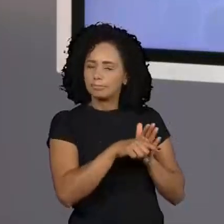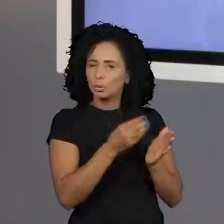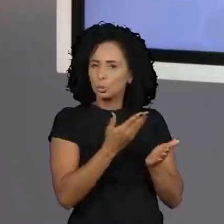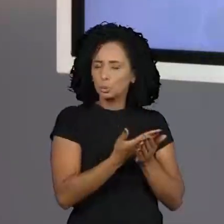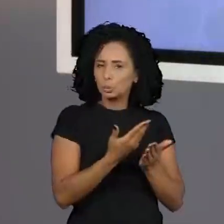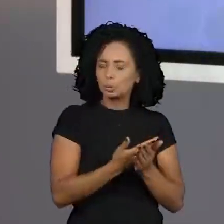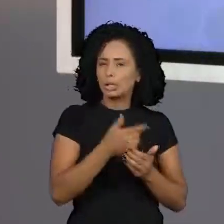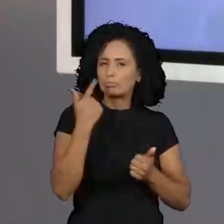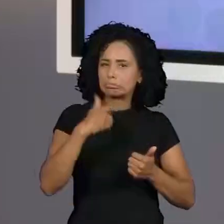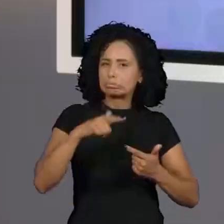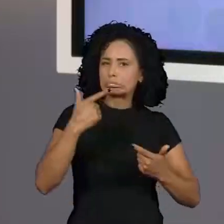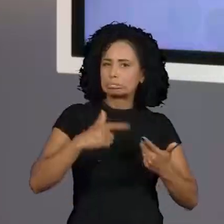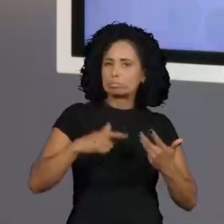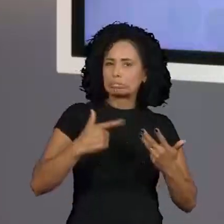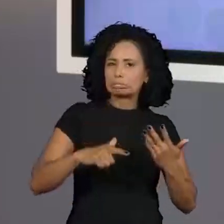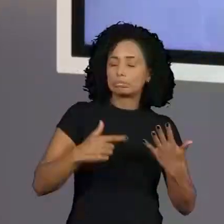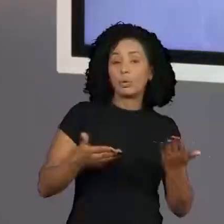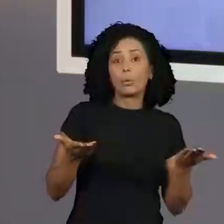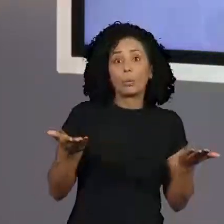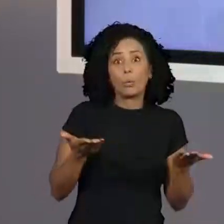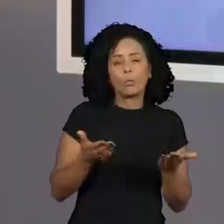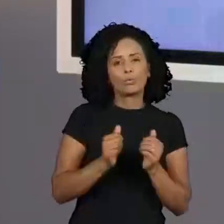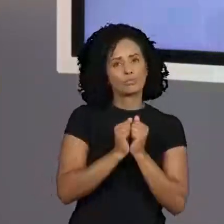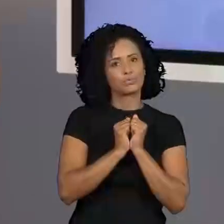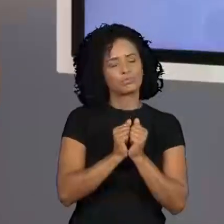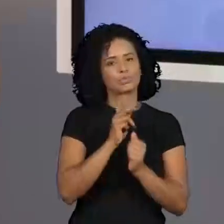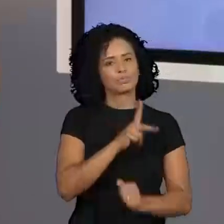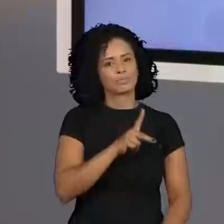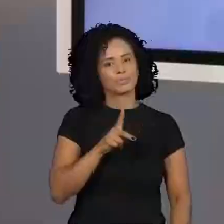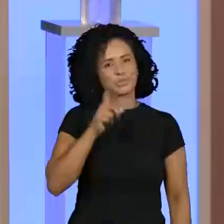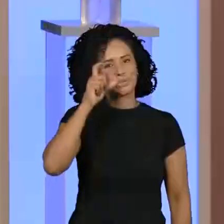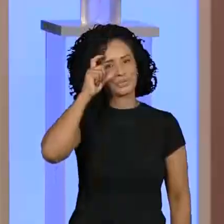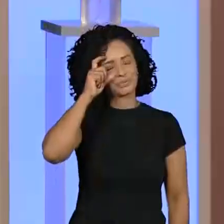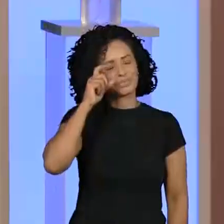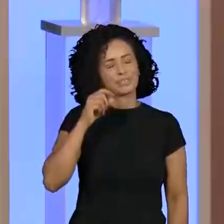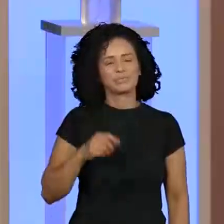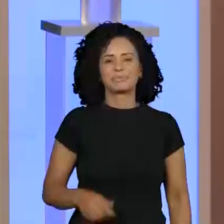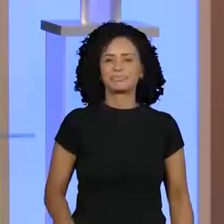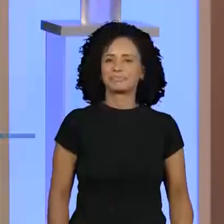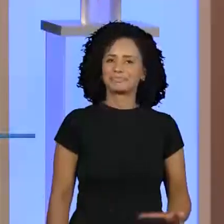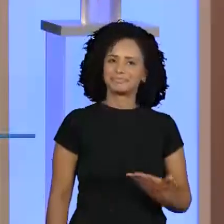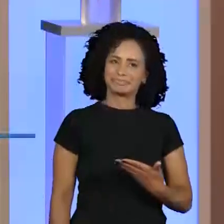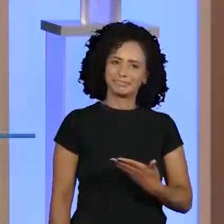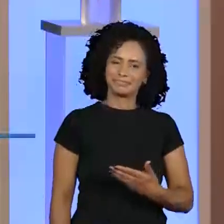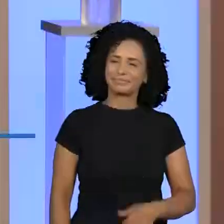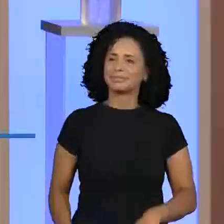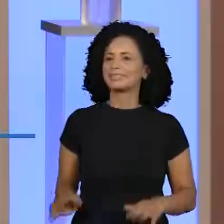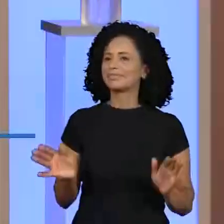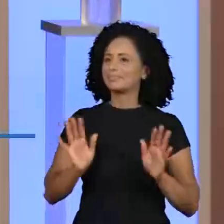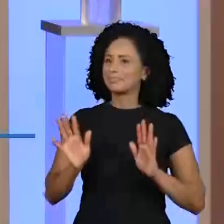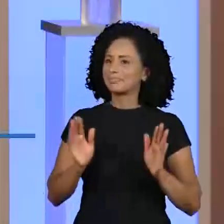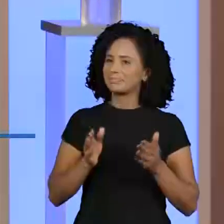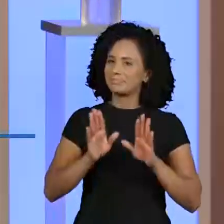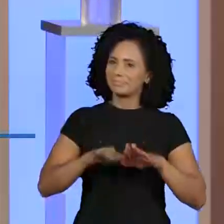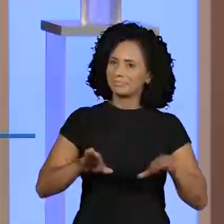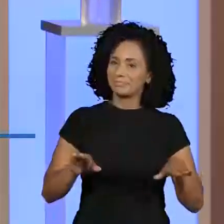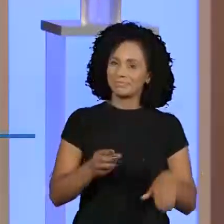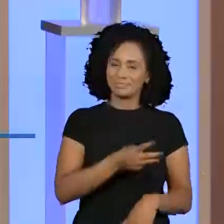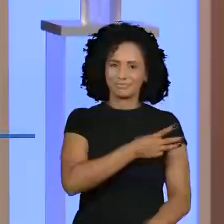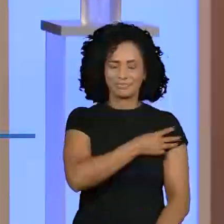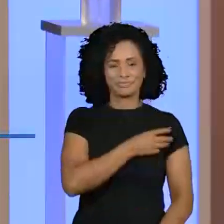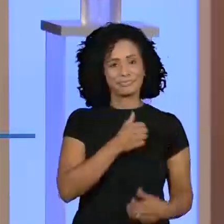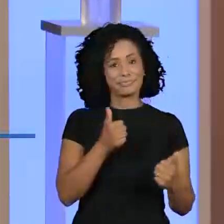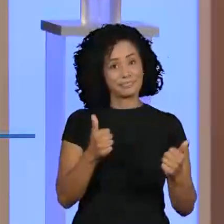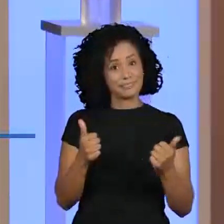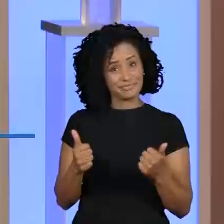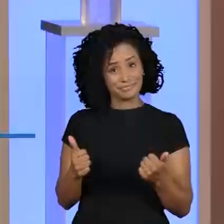necessário. E hoje estamos super bem acompanhados da professora Genoveva. Olá, galerinha aí do terceiro ano, tudo